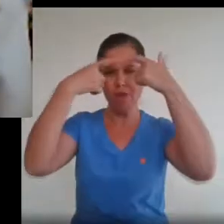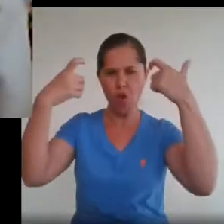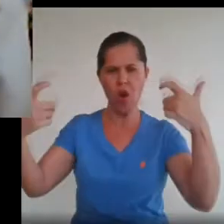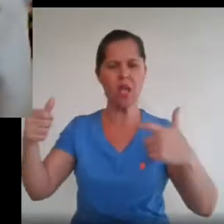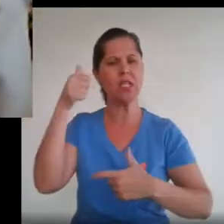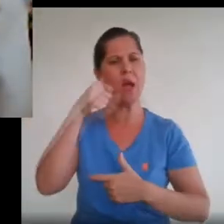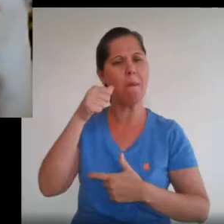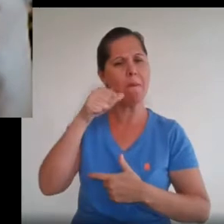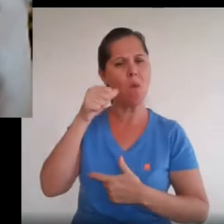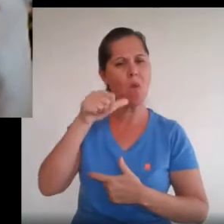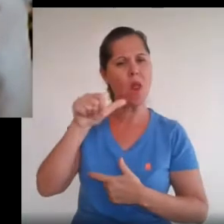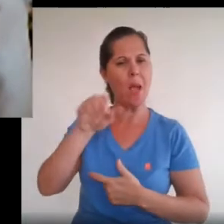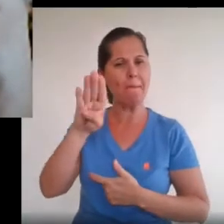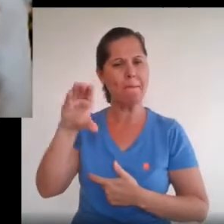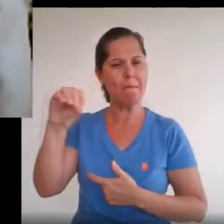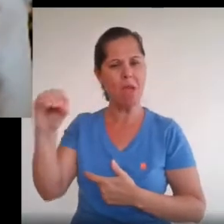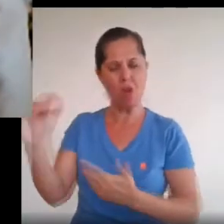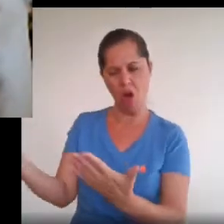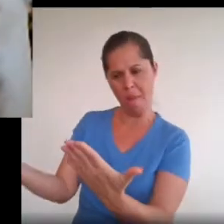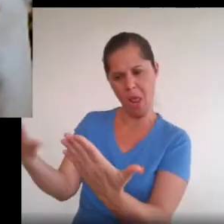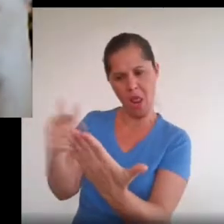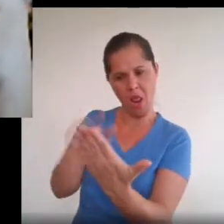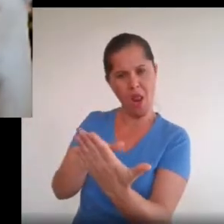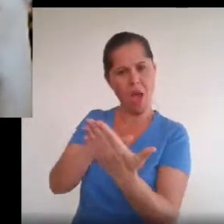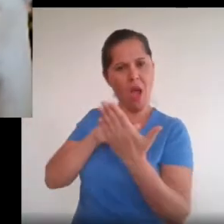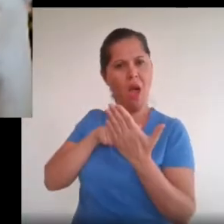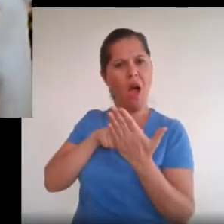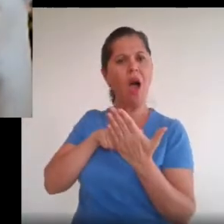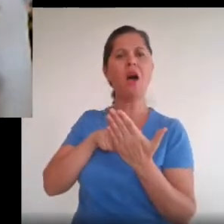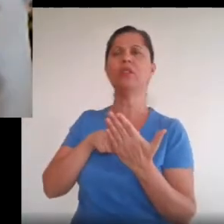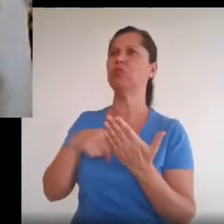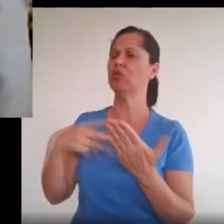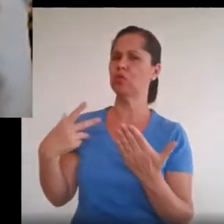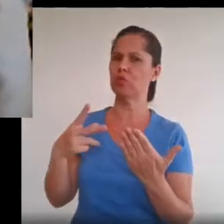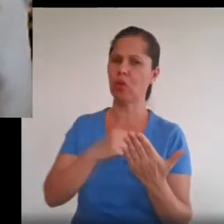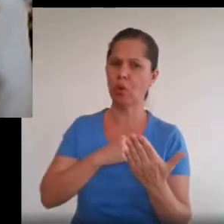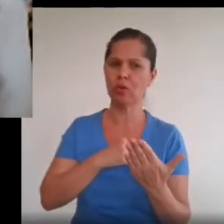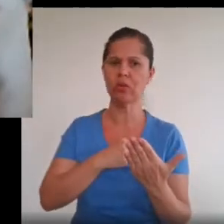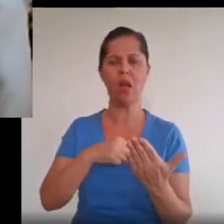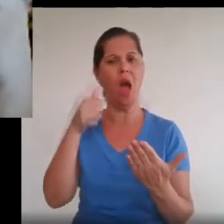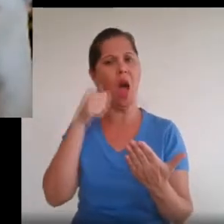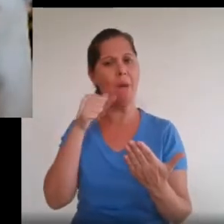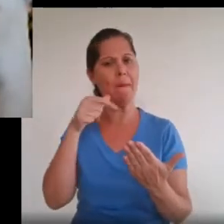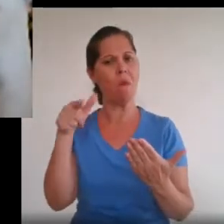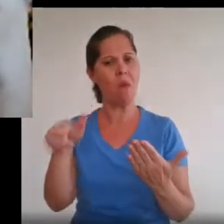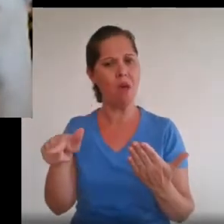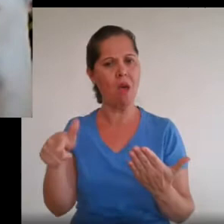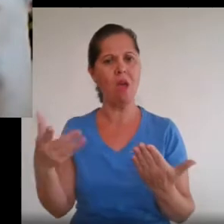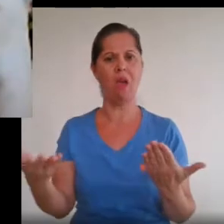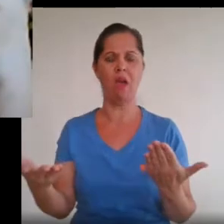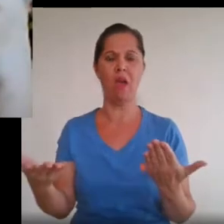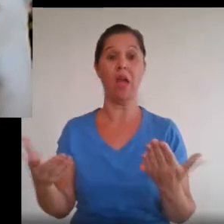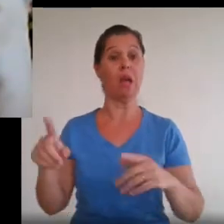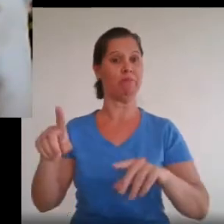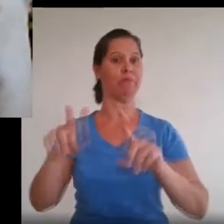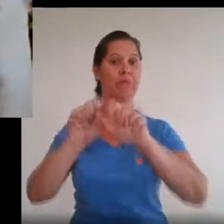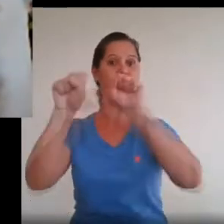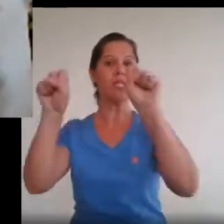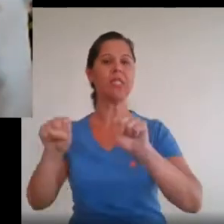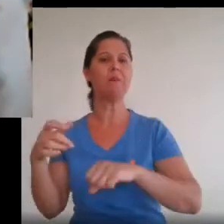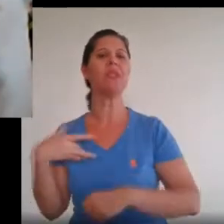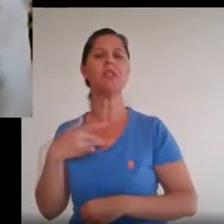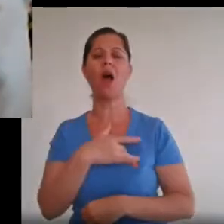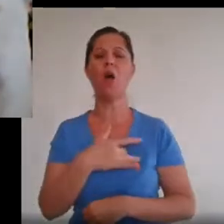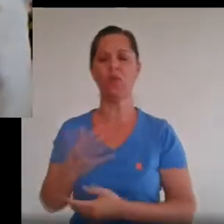está chegando, né? Quanto de boletim de ocorrência está sendo feito, as mulheres estão tendo condições, né? O sistema de saúde está sendo